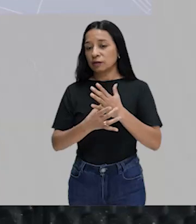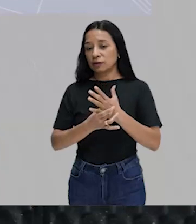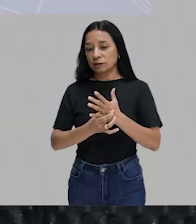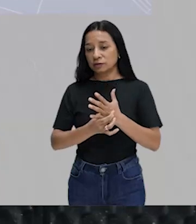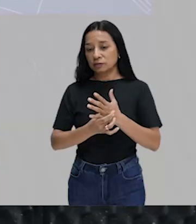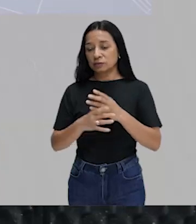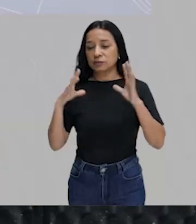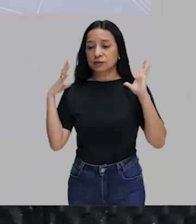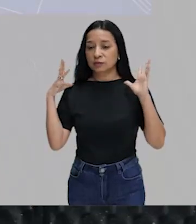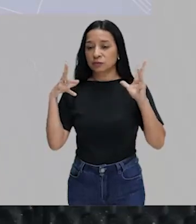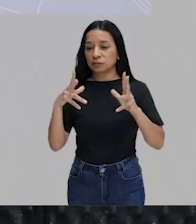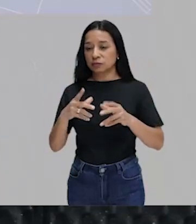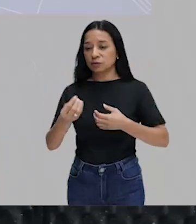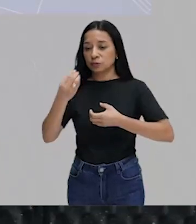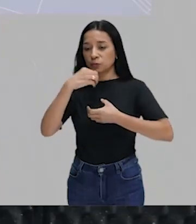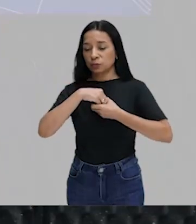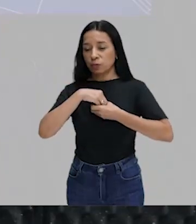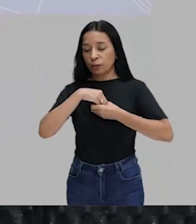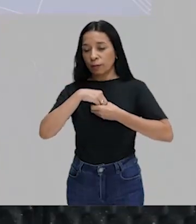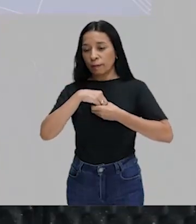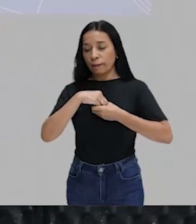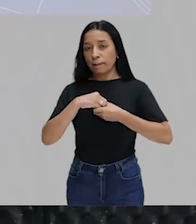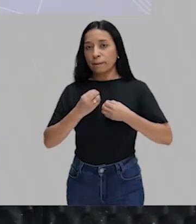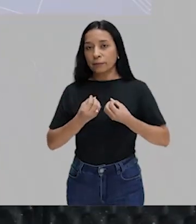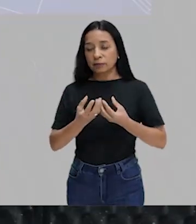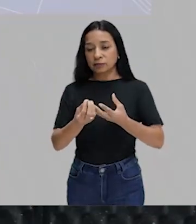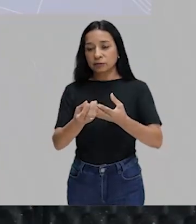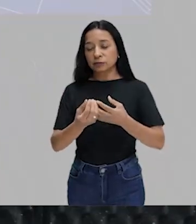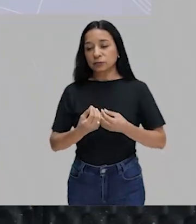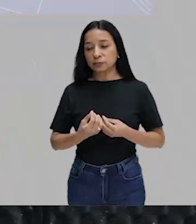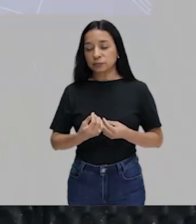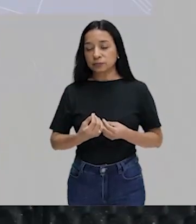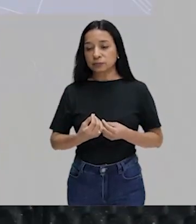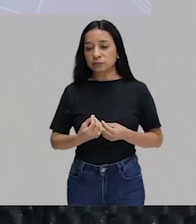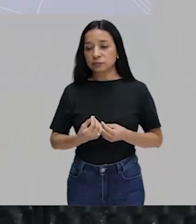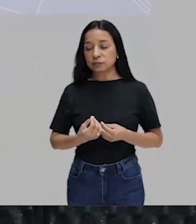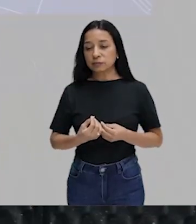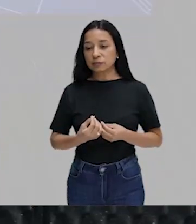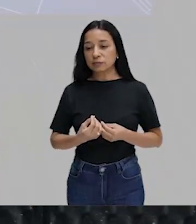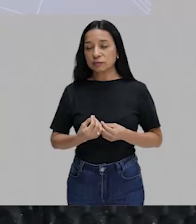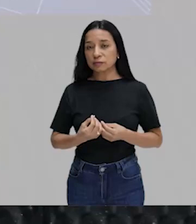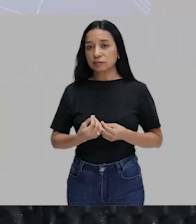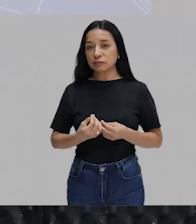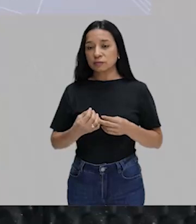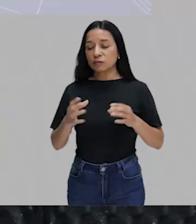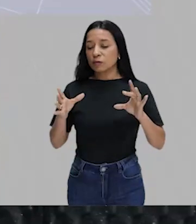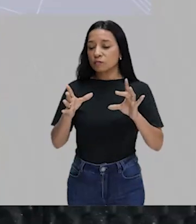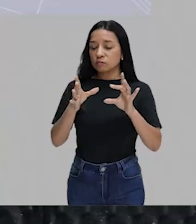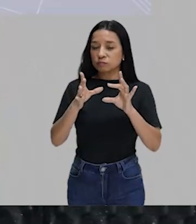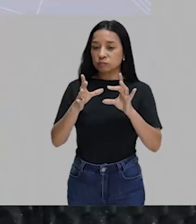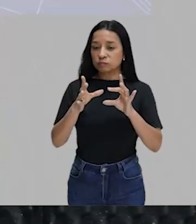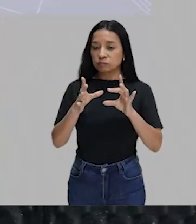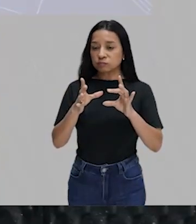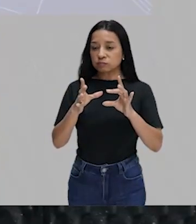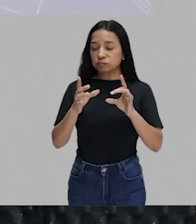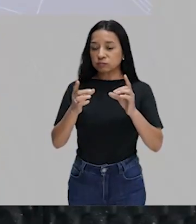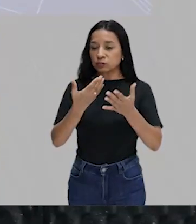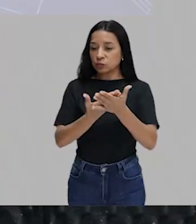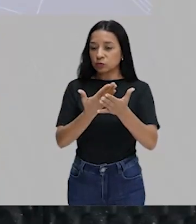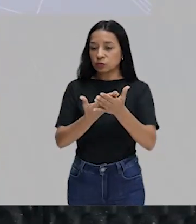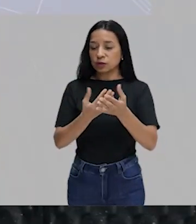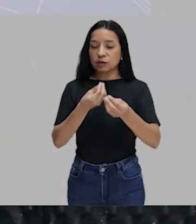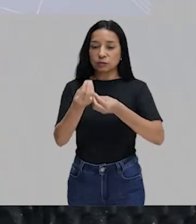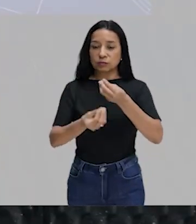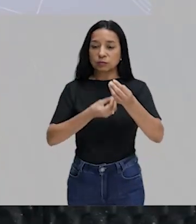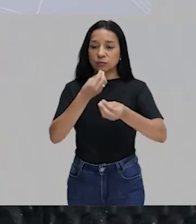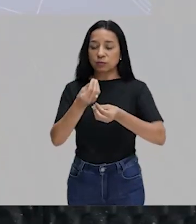naturalismo, parnasianismo. Então, são movimentos, né, realismo, naturalismo, parnasianismo, acabam sendo estudados